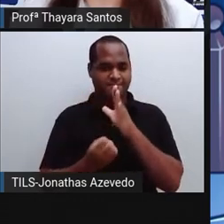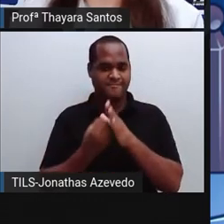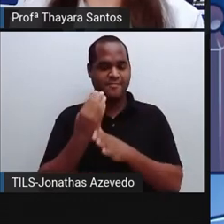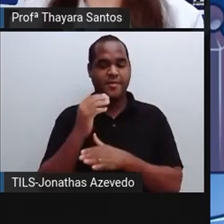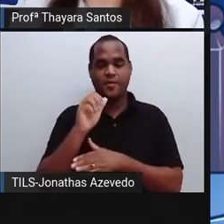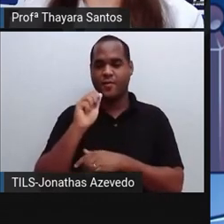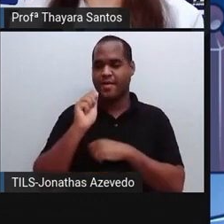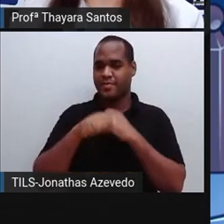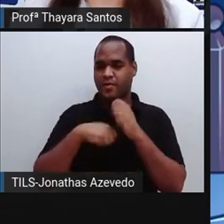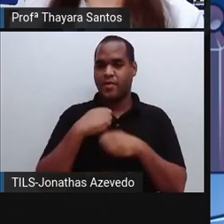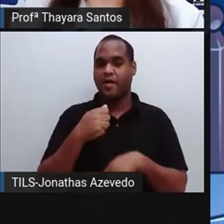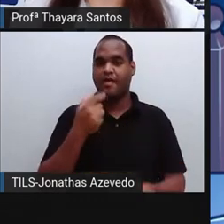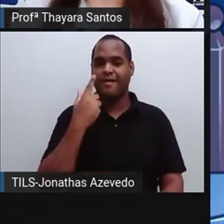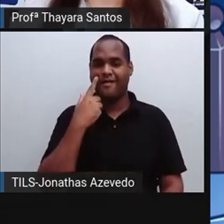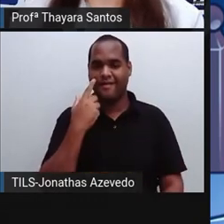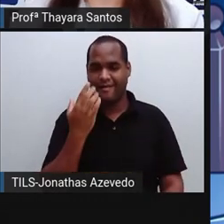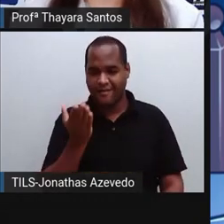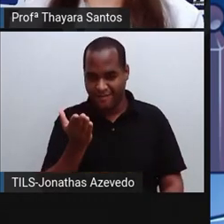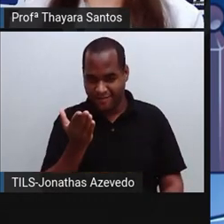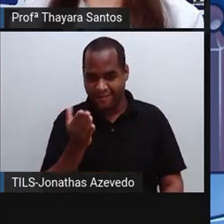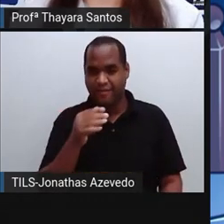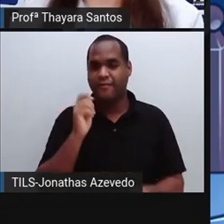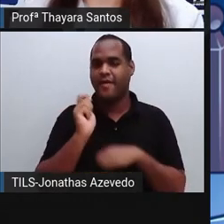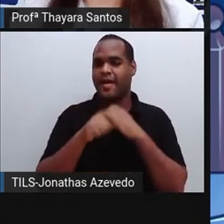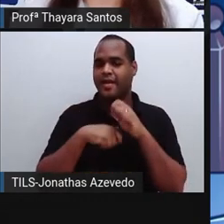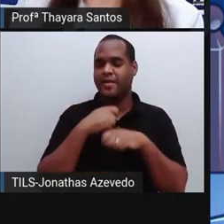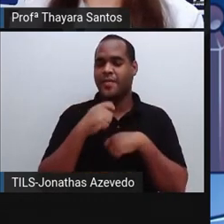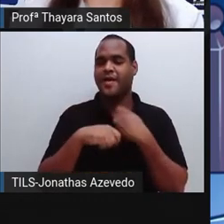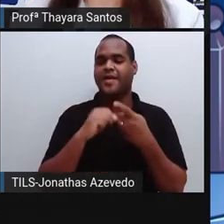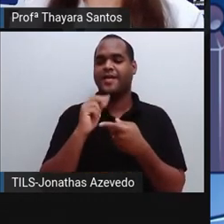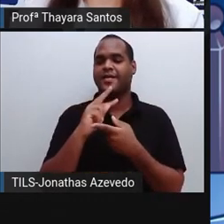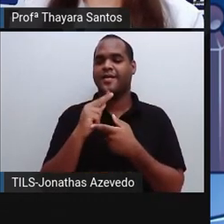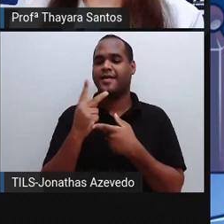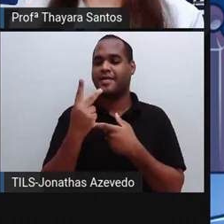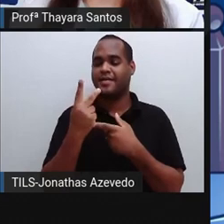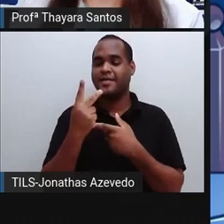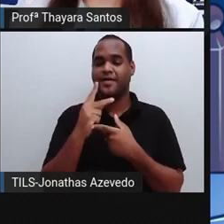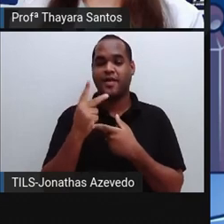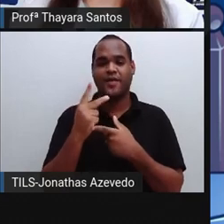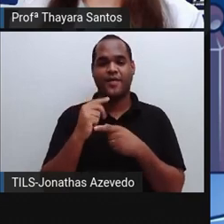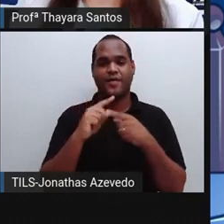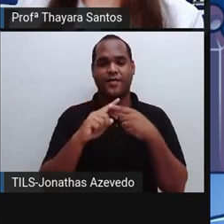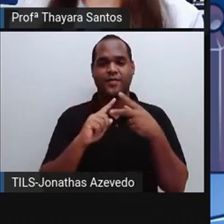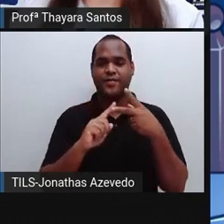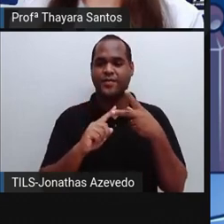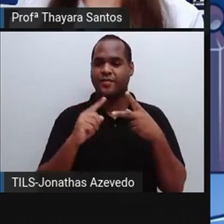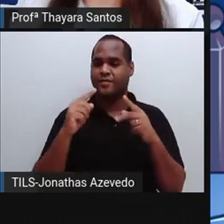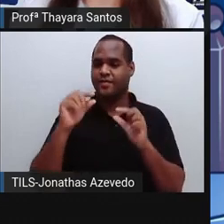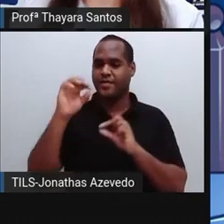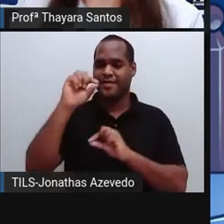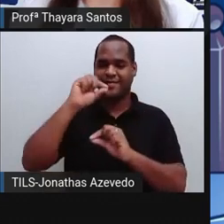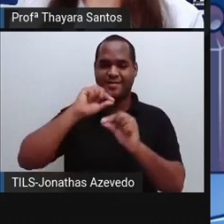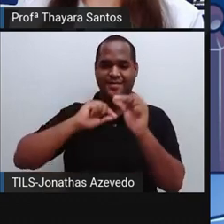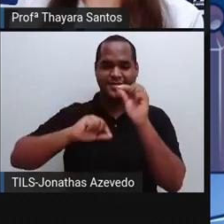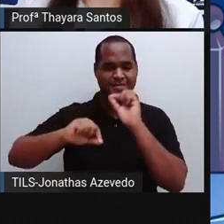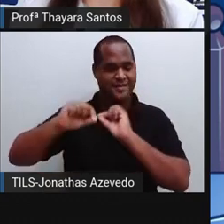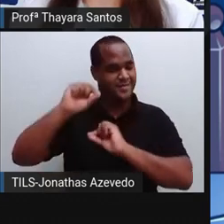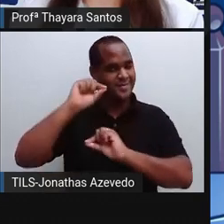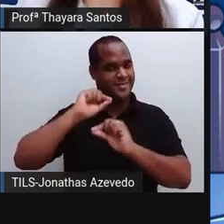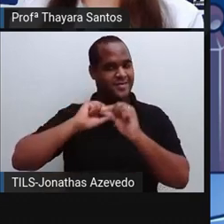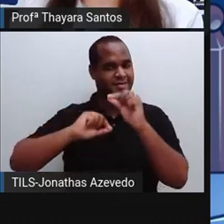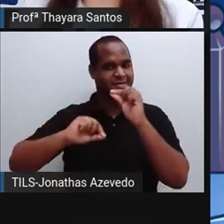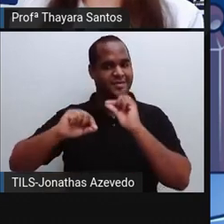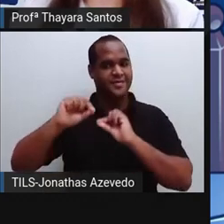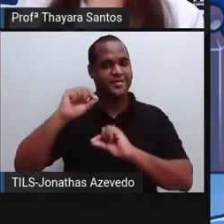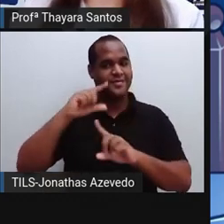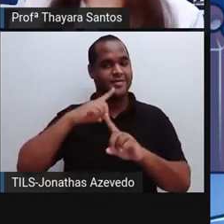átomo vai aparecer, ó. Apareceu o átomo de hidrogênio. Olha os dois elétrons aí na eletrosfera.